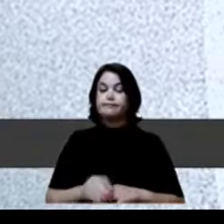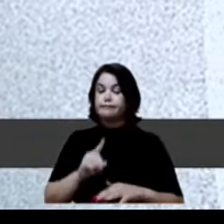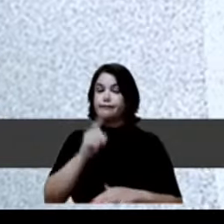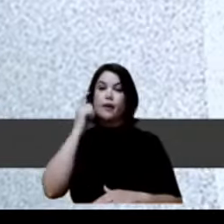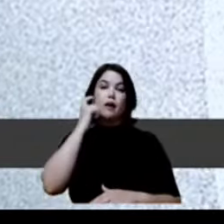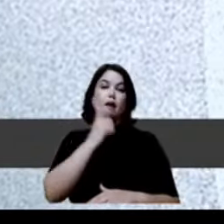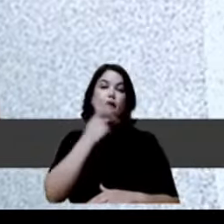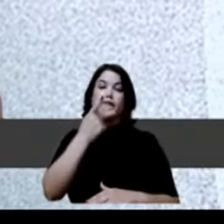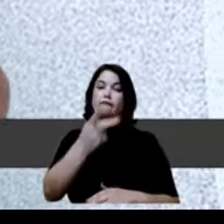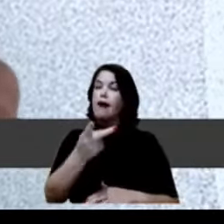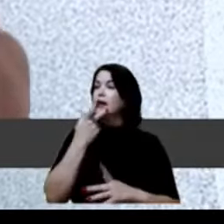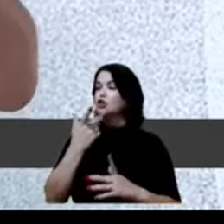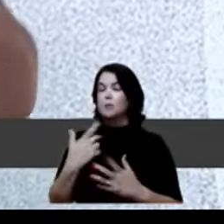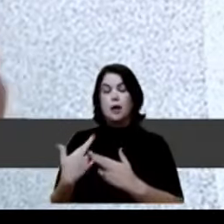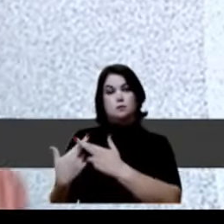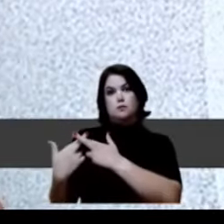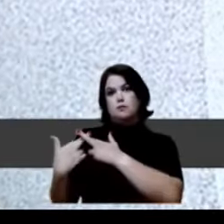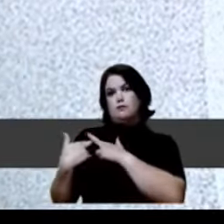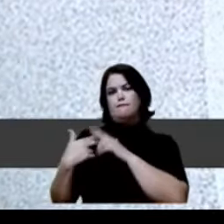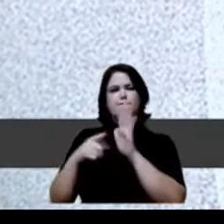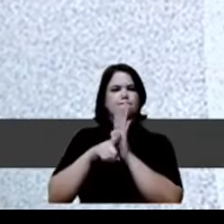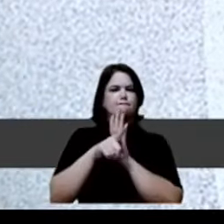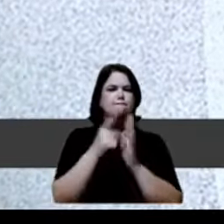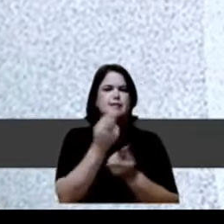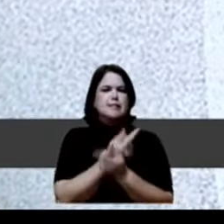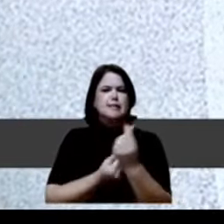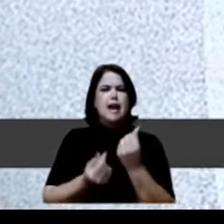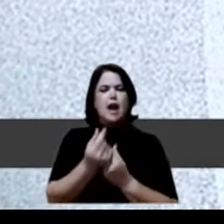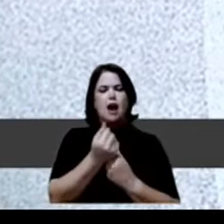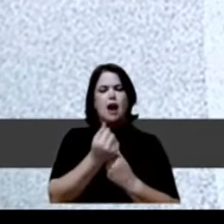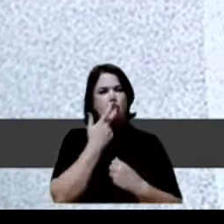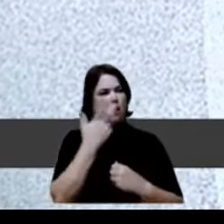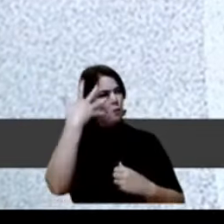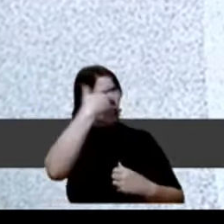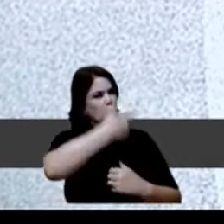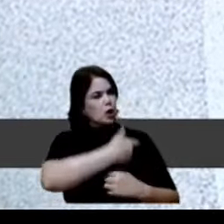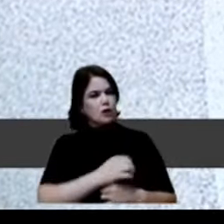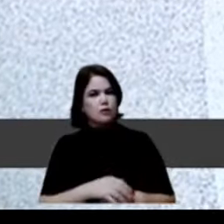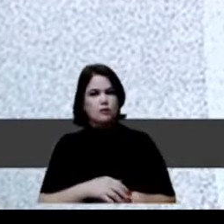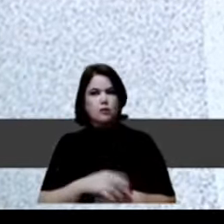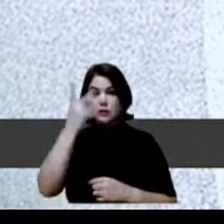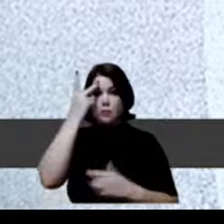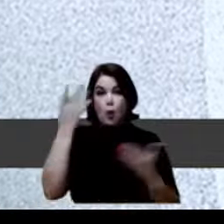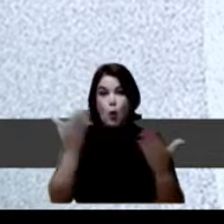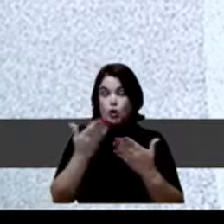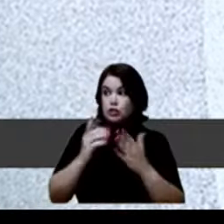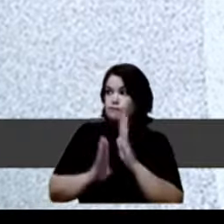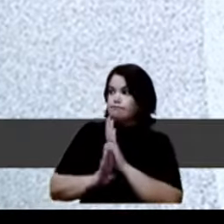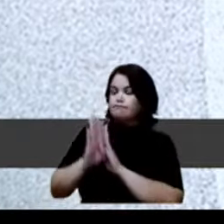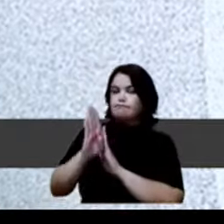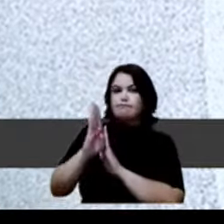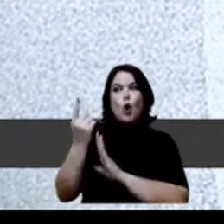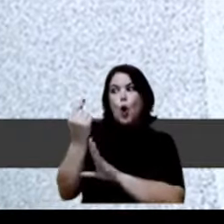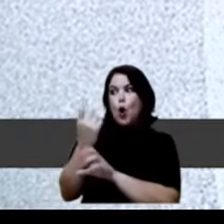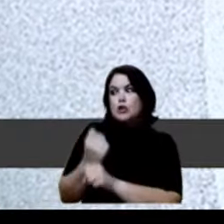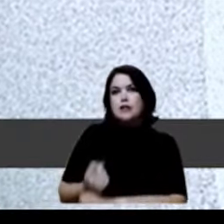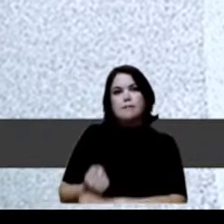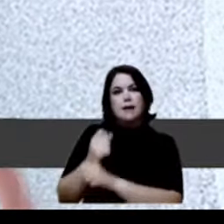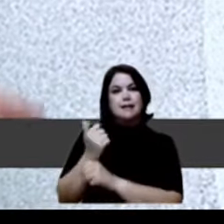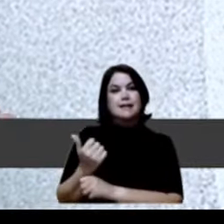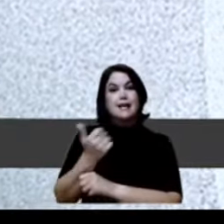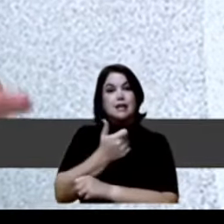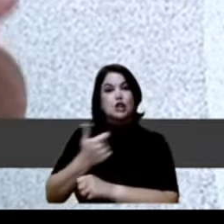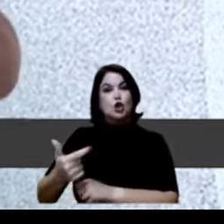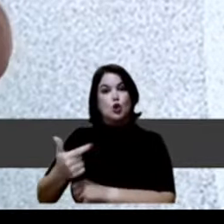de responsabilidade fiscal e tal, parece bonito. São Paulo tem hoje o maior orçamento da sua história, 112 bilhões de reais.